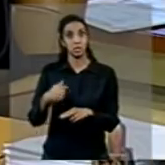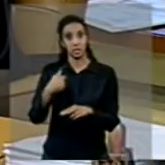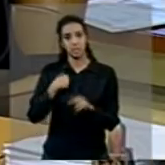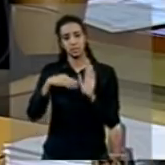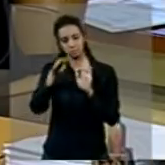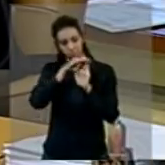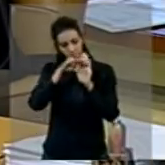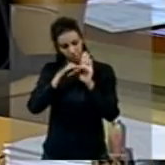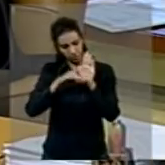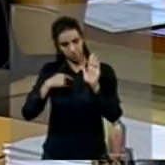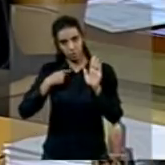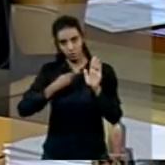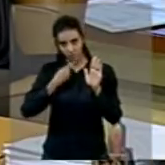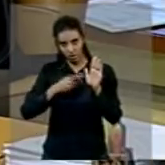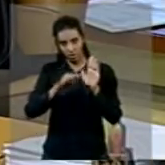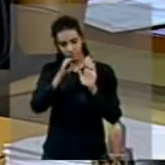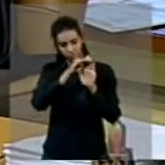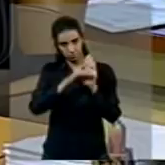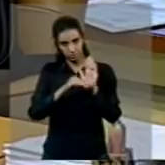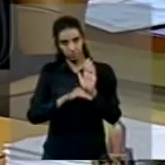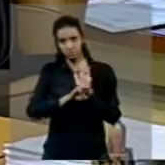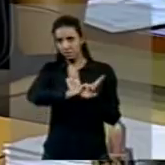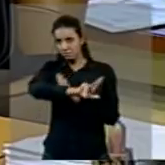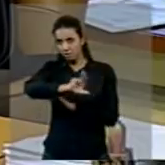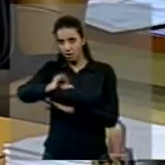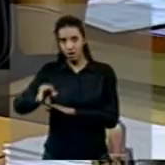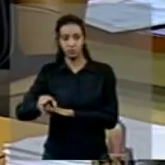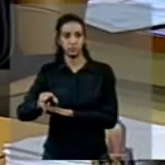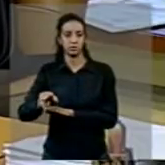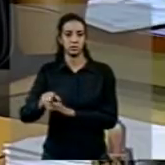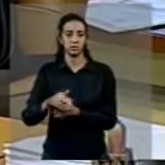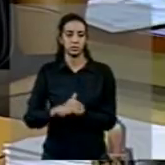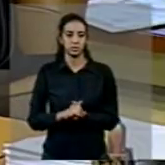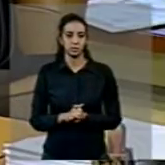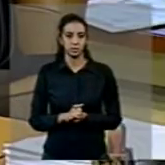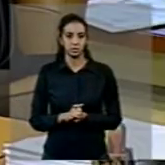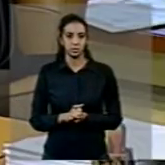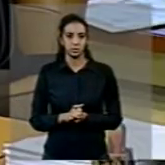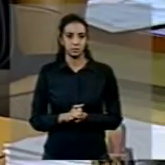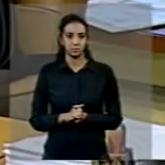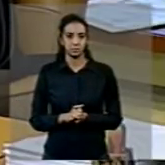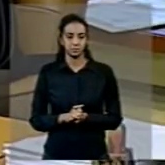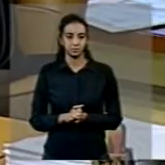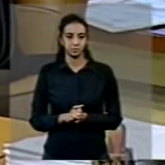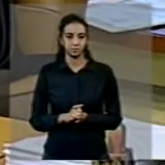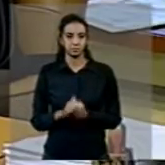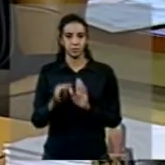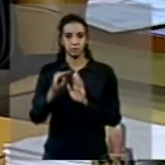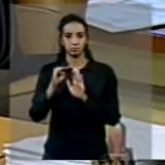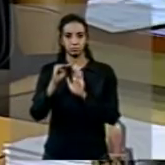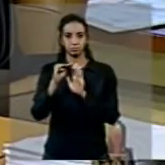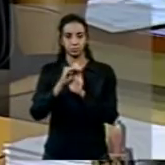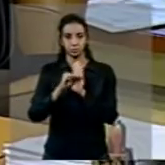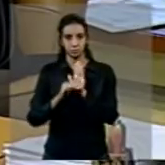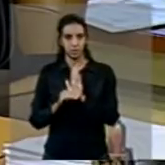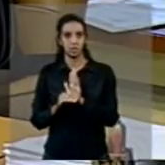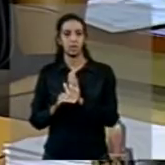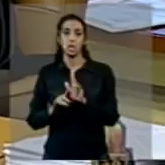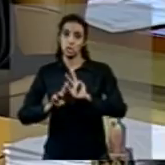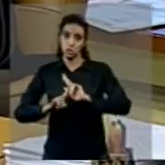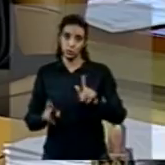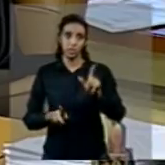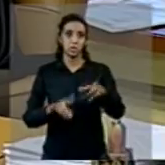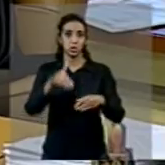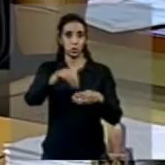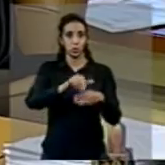são fundamentos distintos, em boa medida, daqueles utilizados pelo acutíssimo voto do eminente ministro